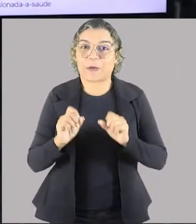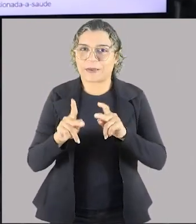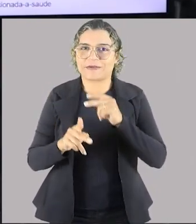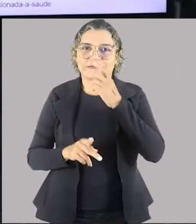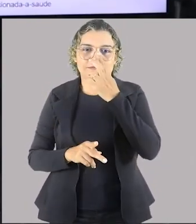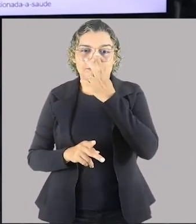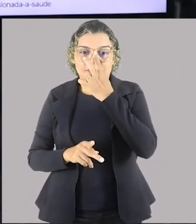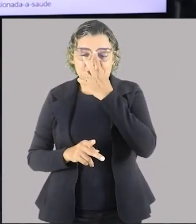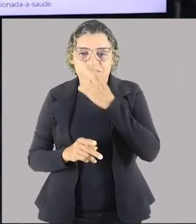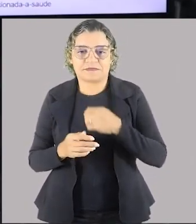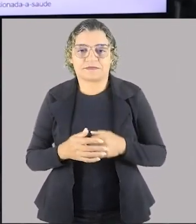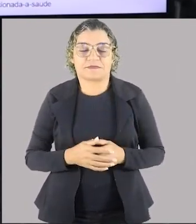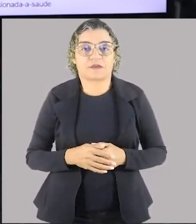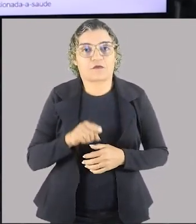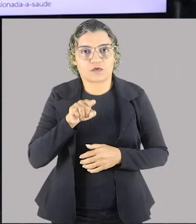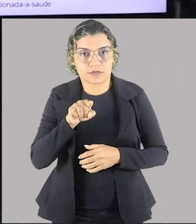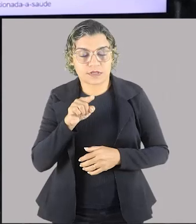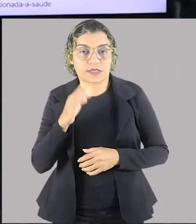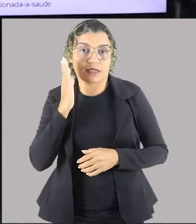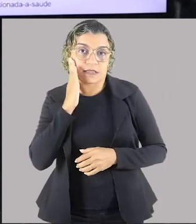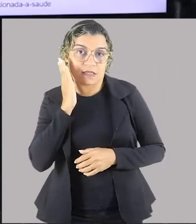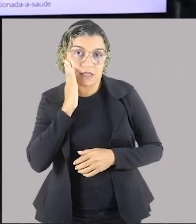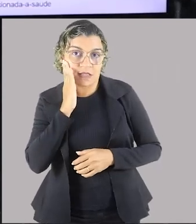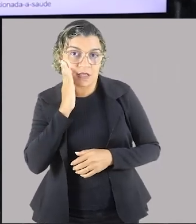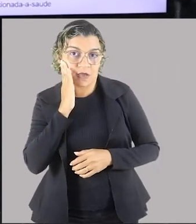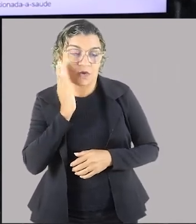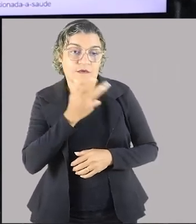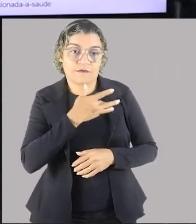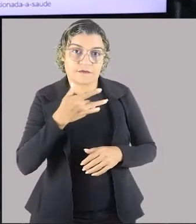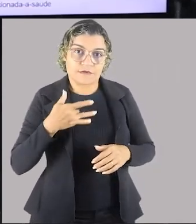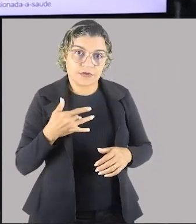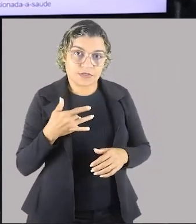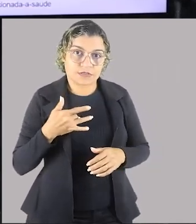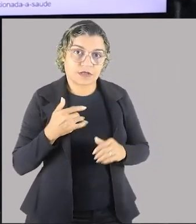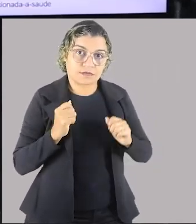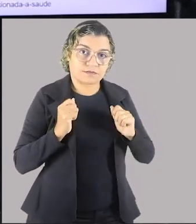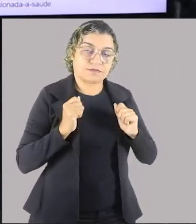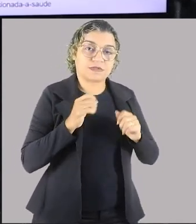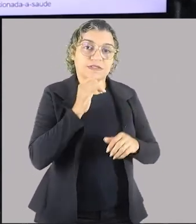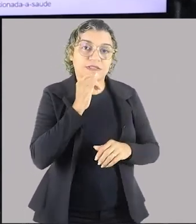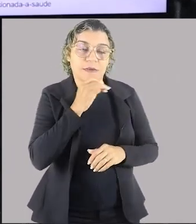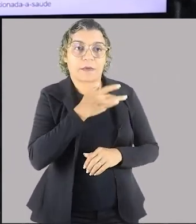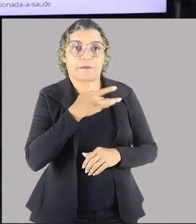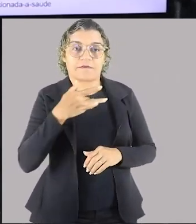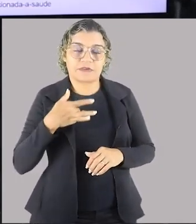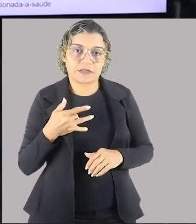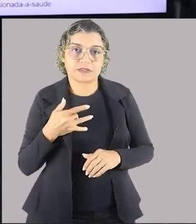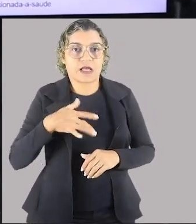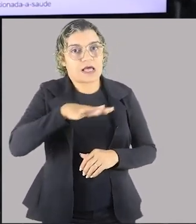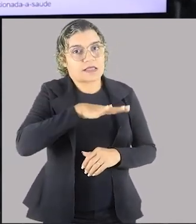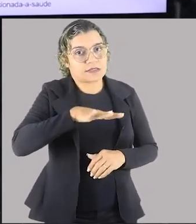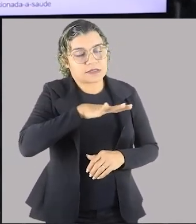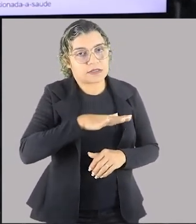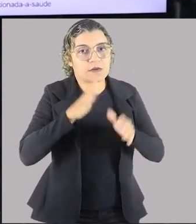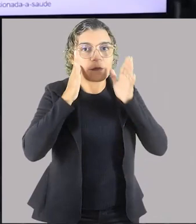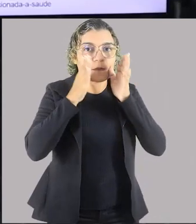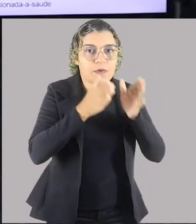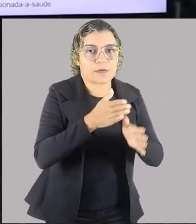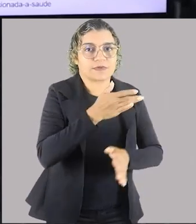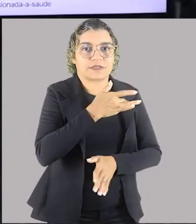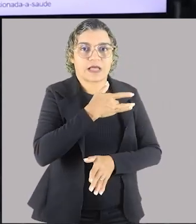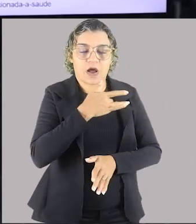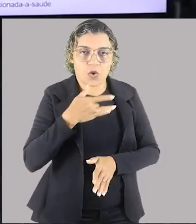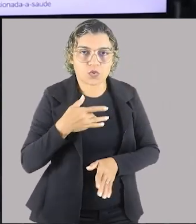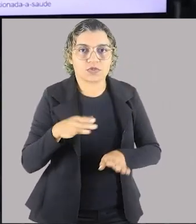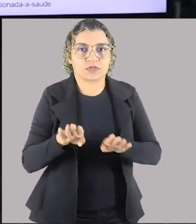certinho? Então, deu de entender a aptidão física relacionada à saúde e a aptidão física relacionada ao desempenho